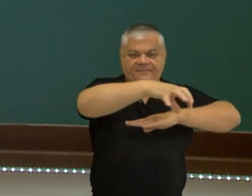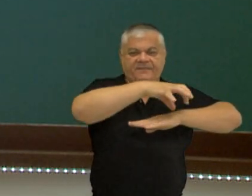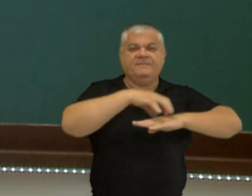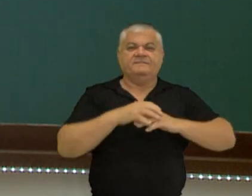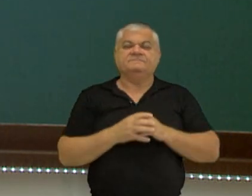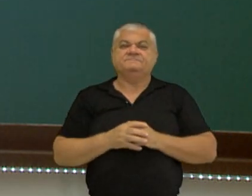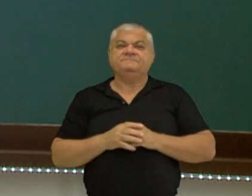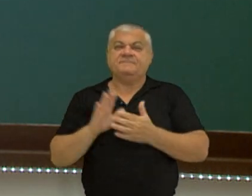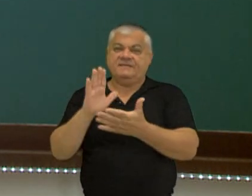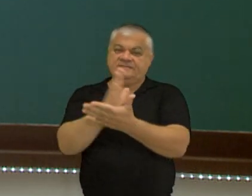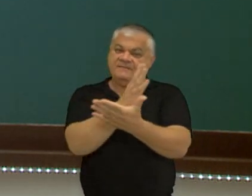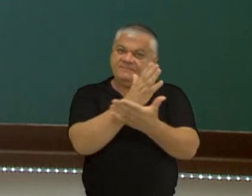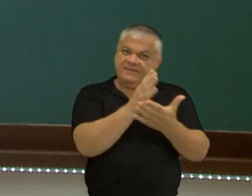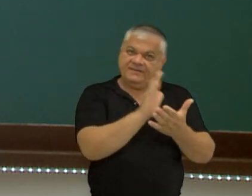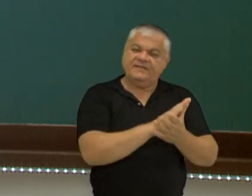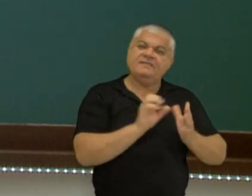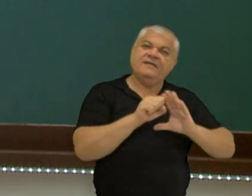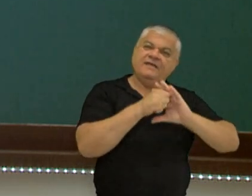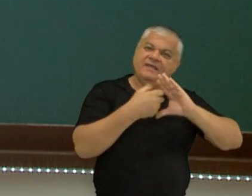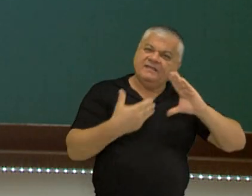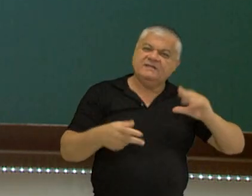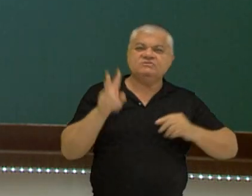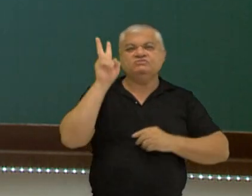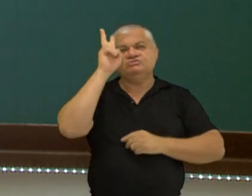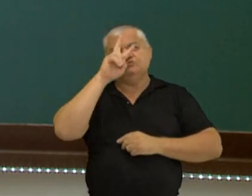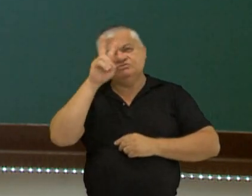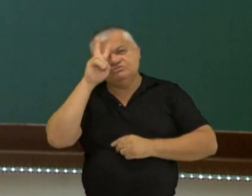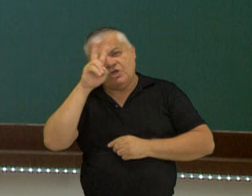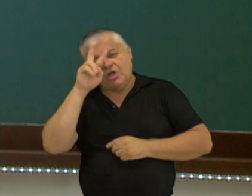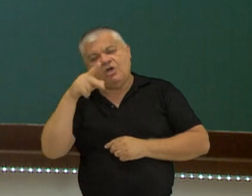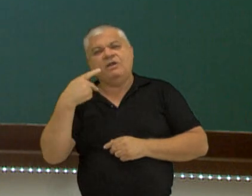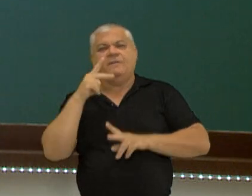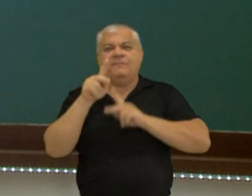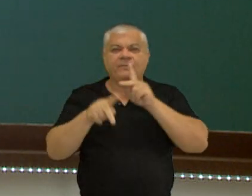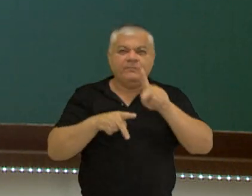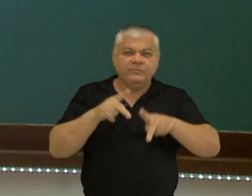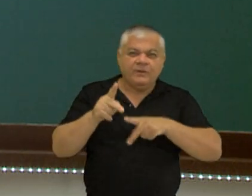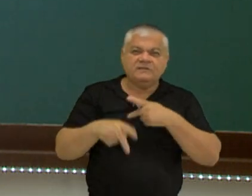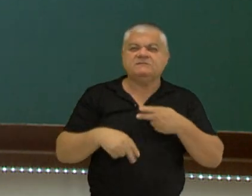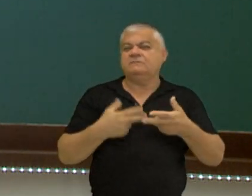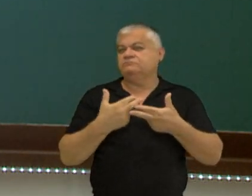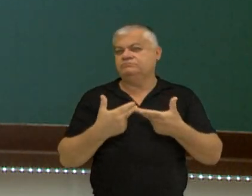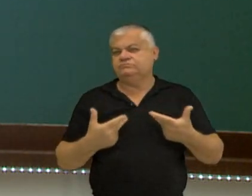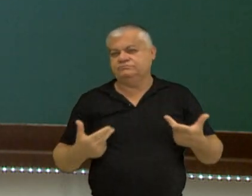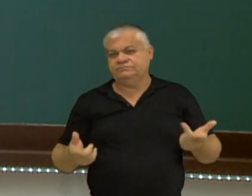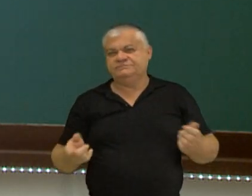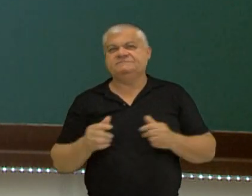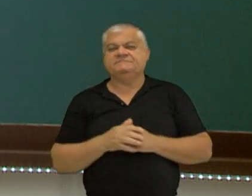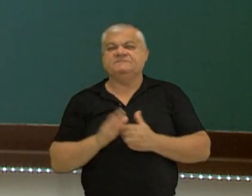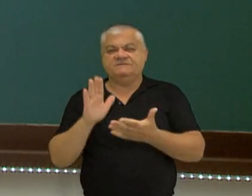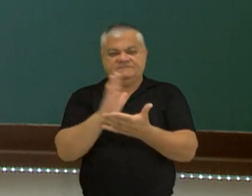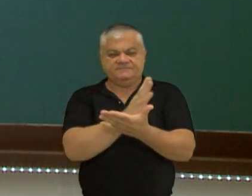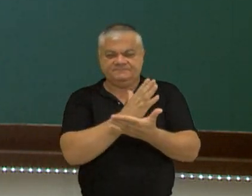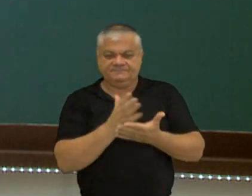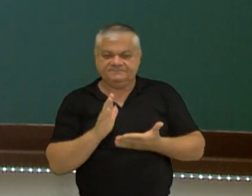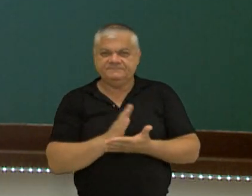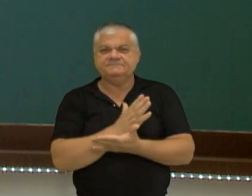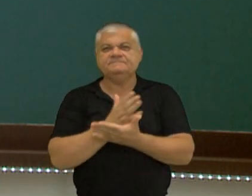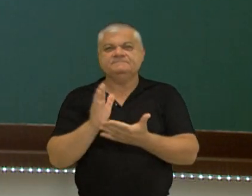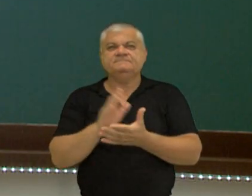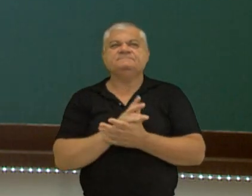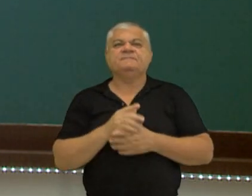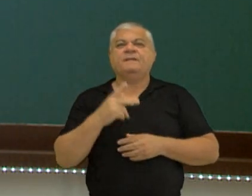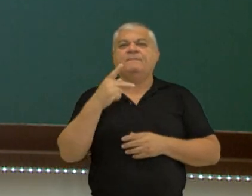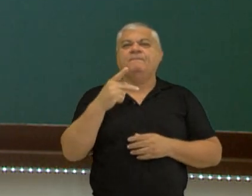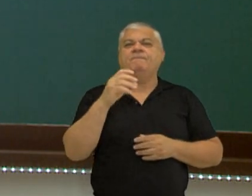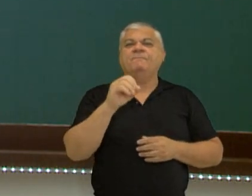ilhas, considerando características históricas, algumas características da população nativa, e aí foi dividido ali em